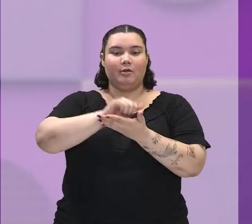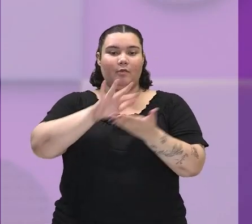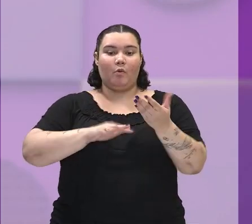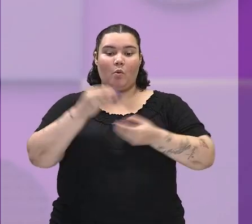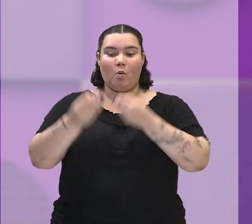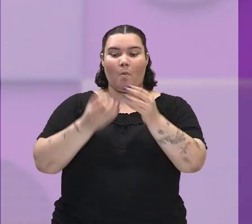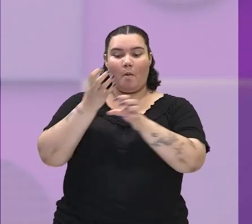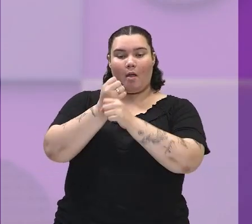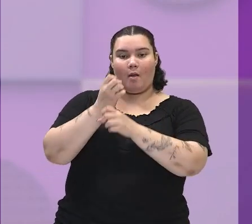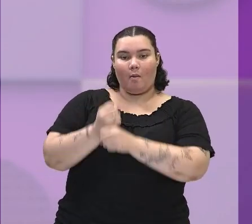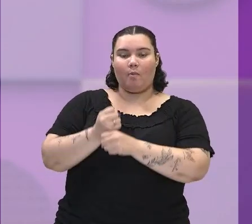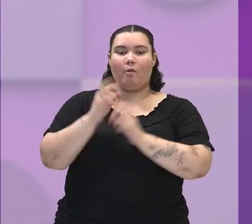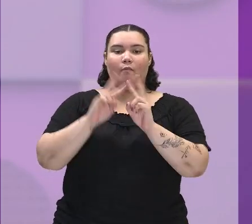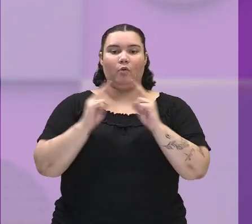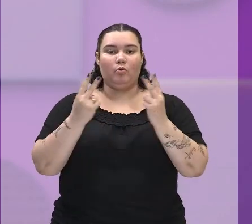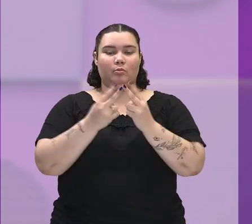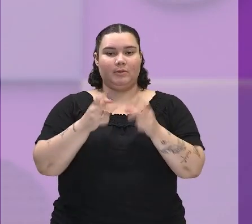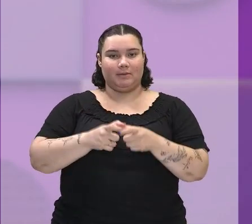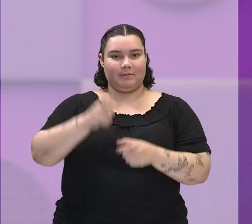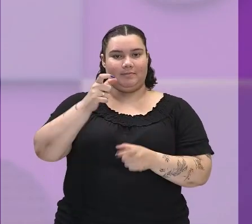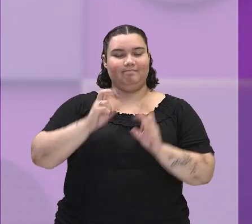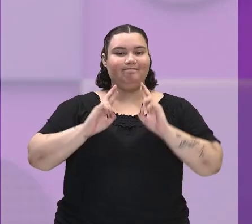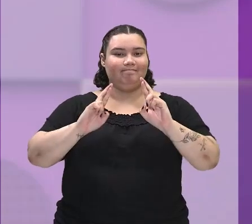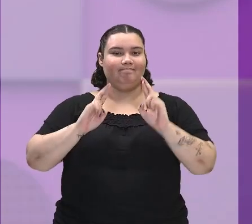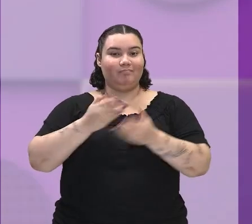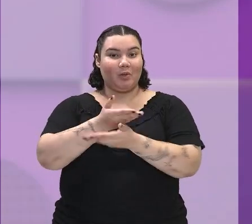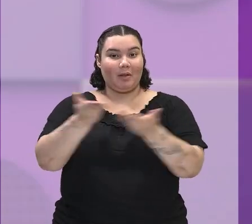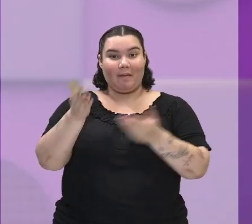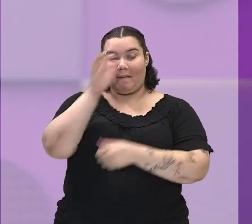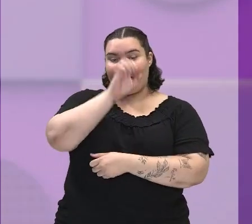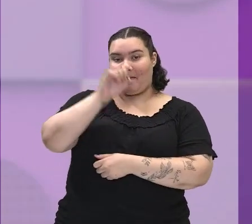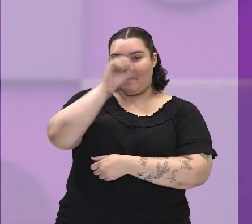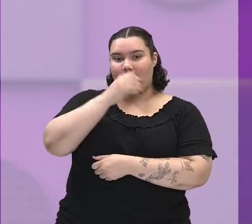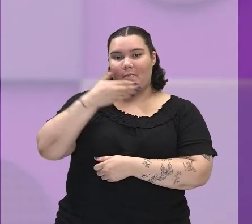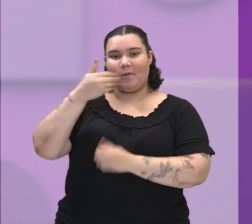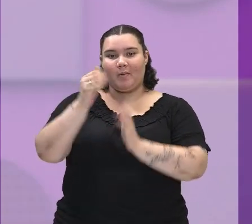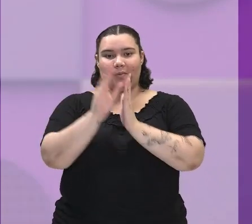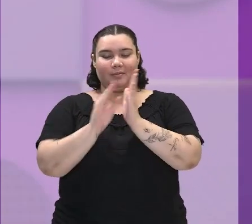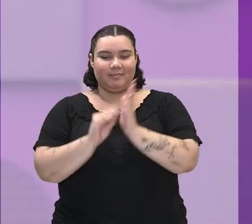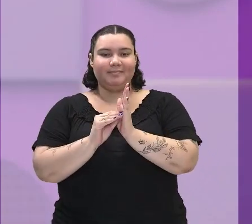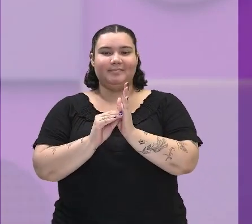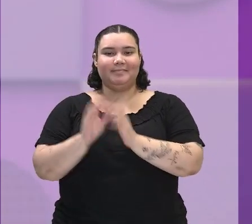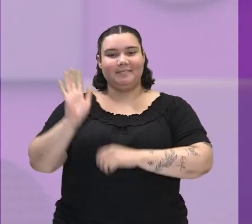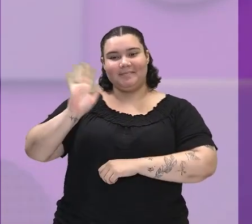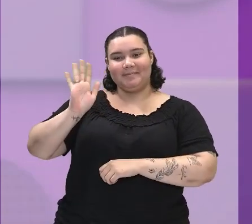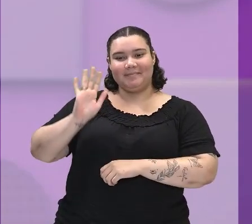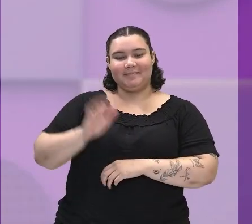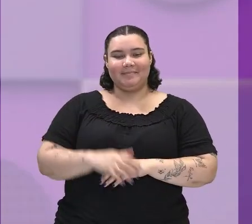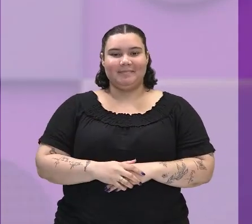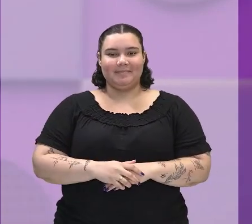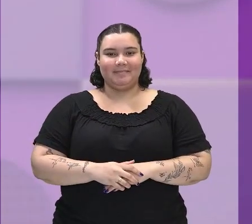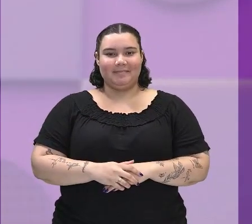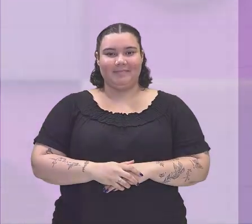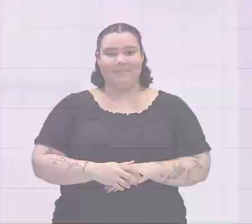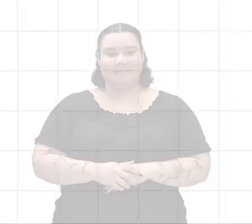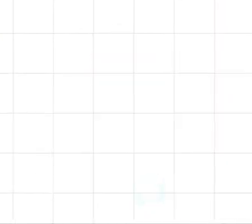volume de um cilindro. Eu espero que vocês tenham compreendido melhor esse conteúdo e vejo vocês numa próxima aula.